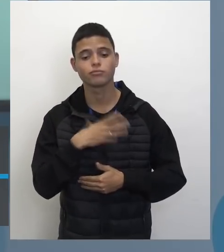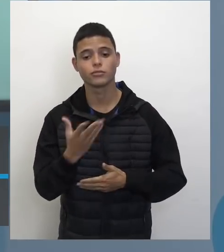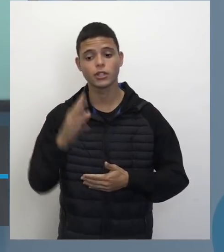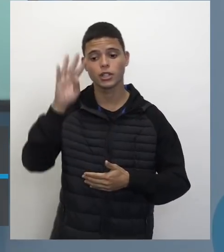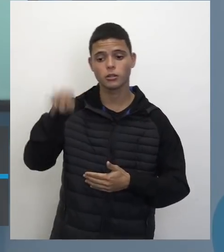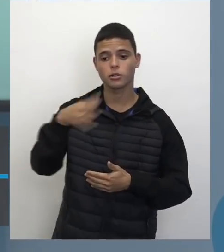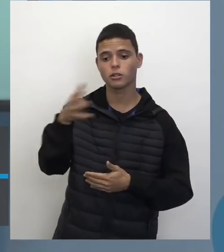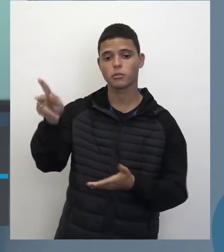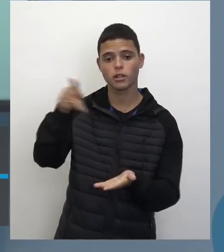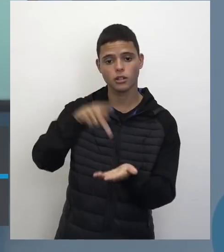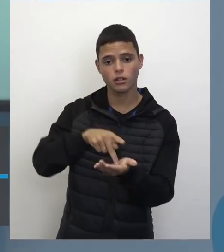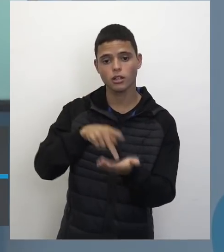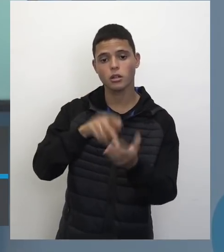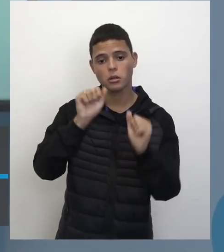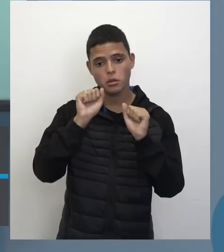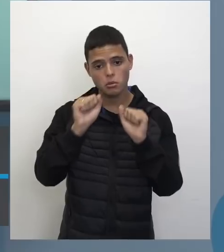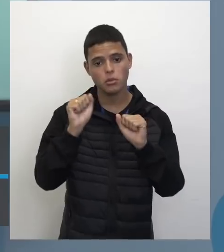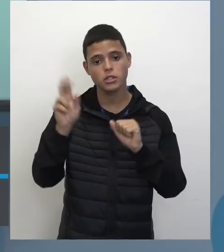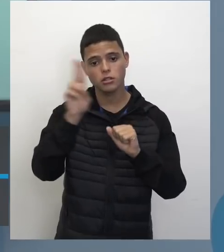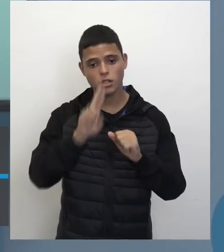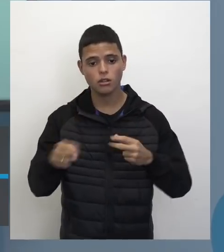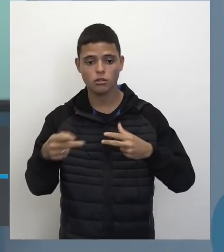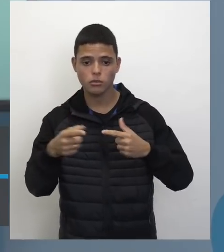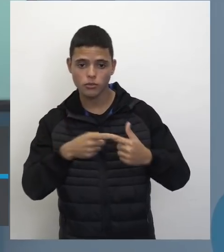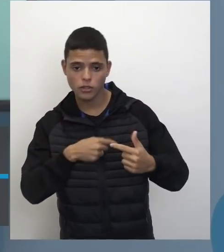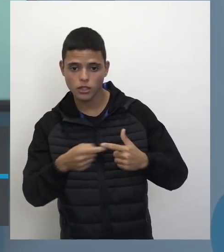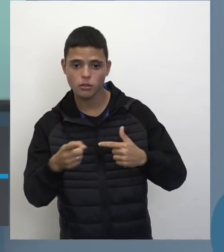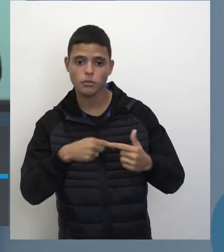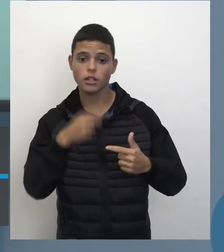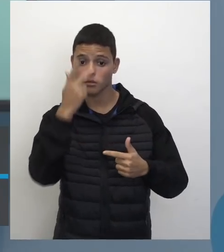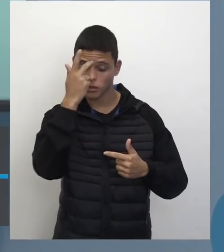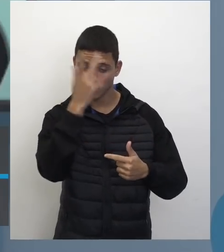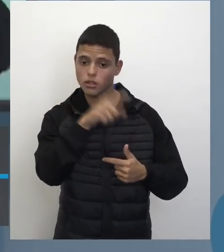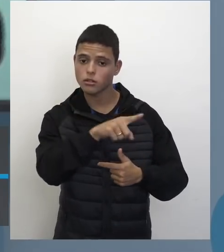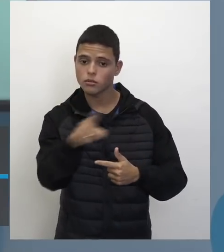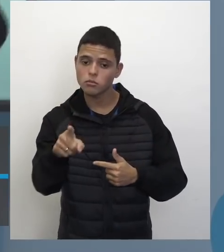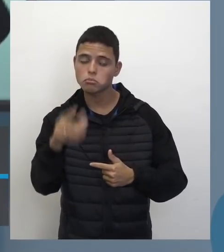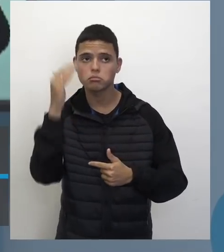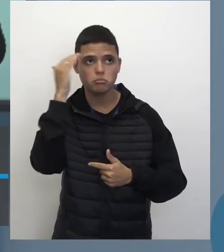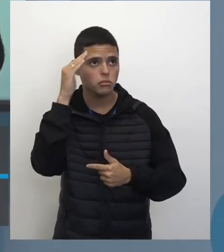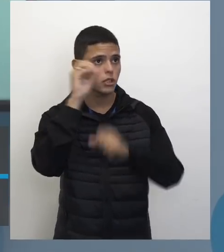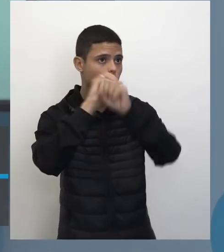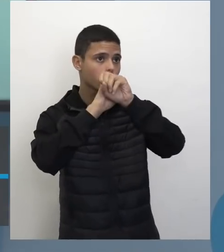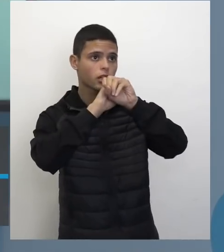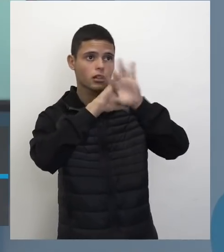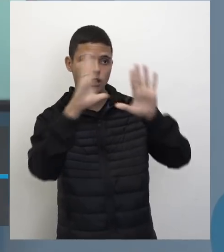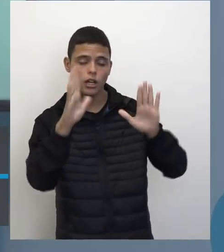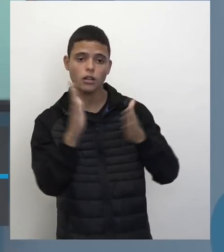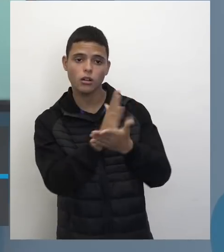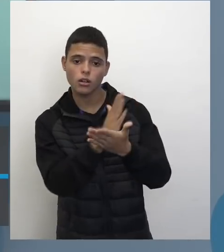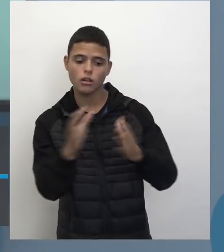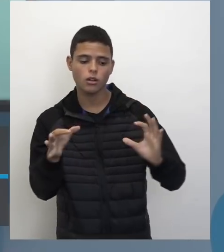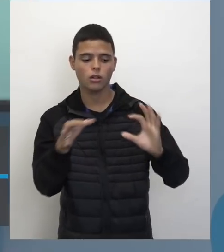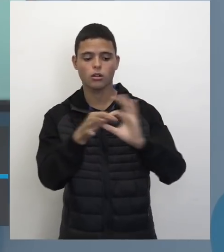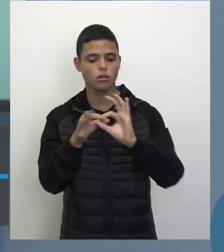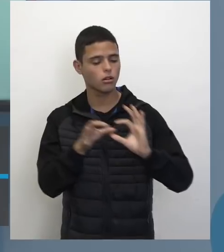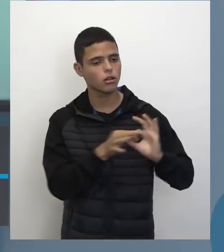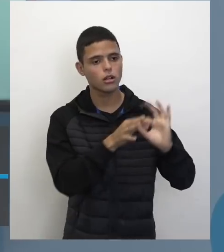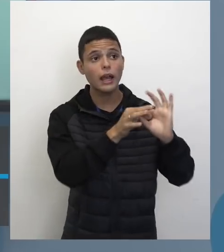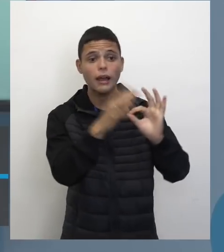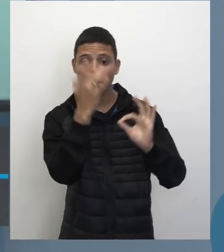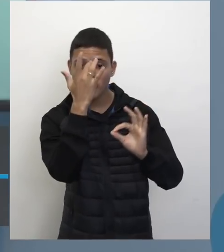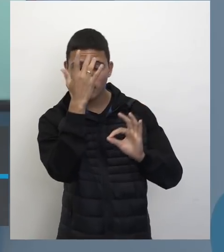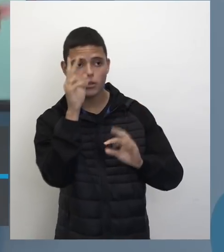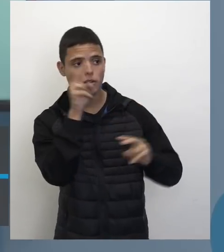verdade, ela pode ser utilizada como uma ferramenta para ficar muito mais fácil você entender ou fazer essas conexões lógicas, porque ela é bem visual, né?